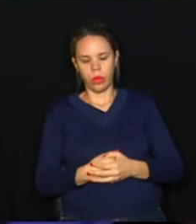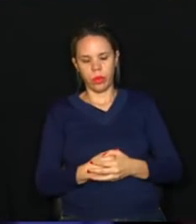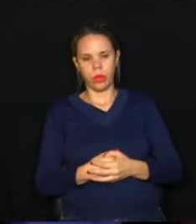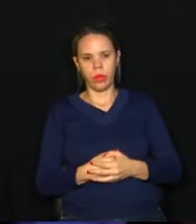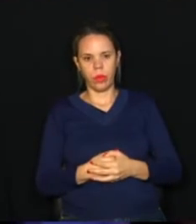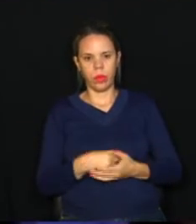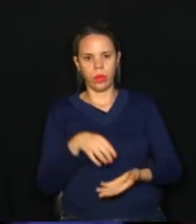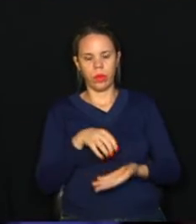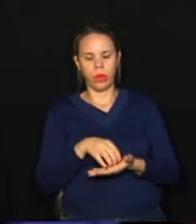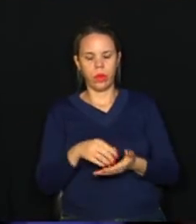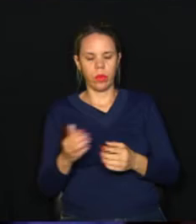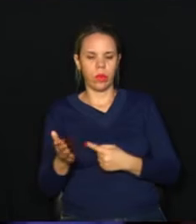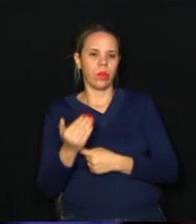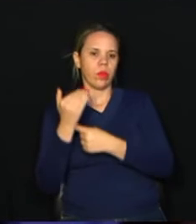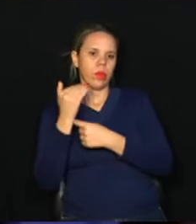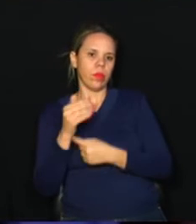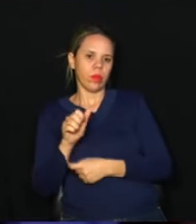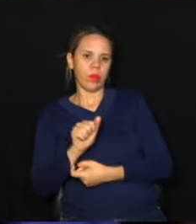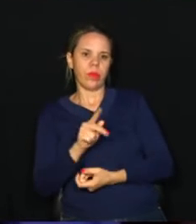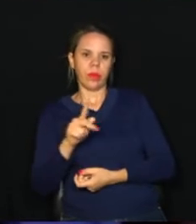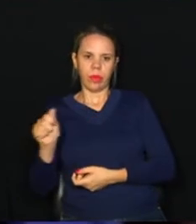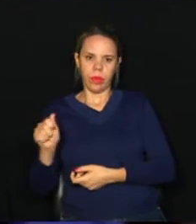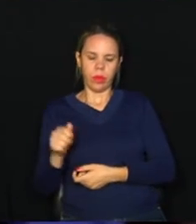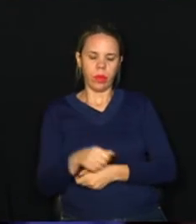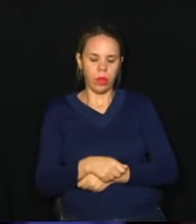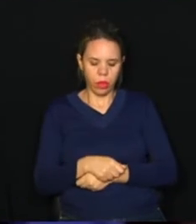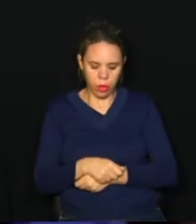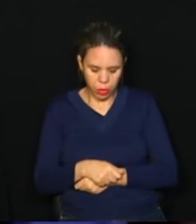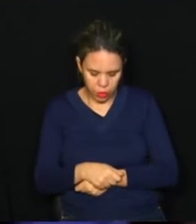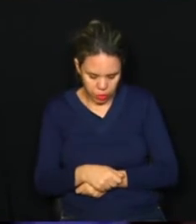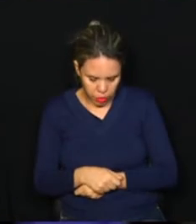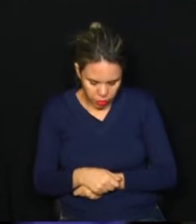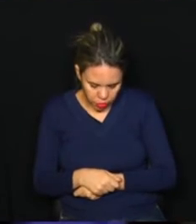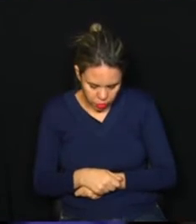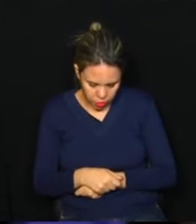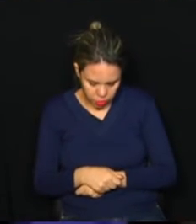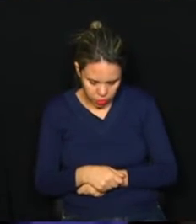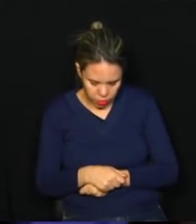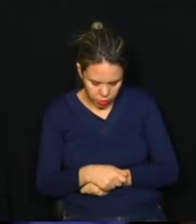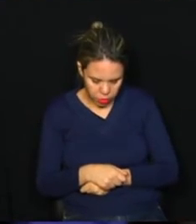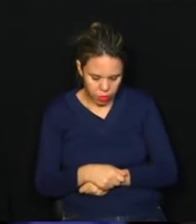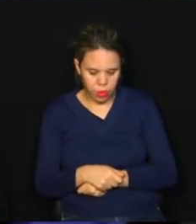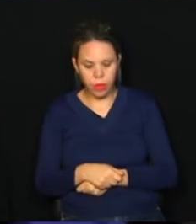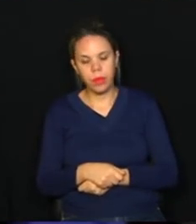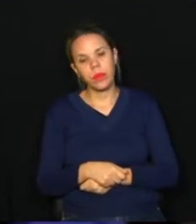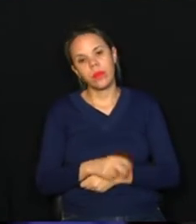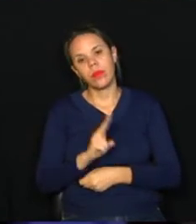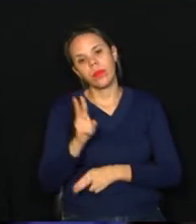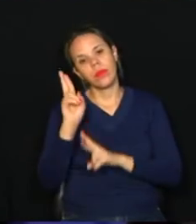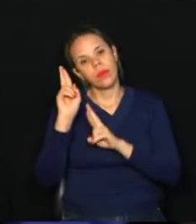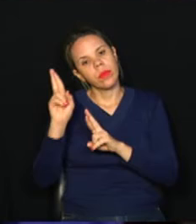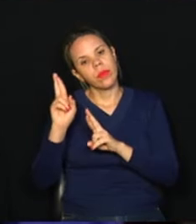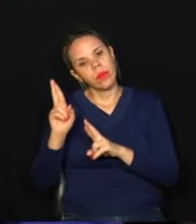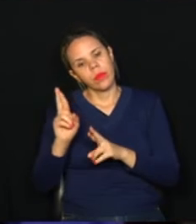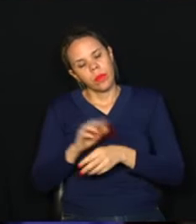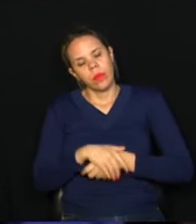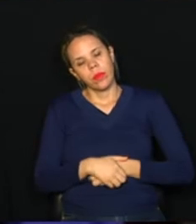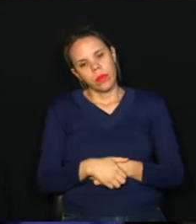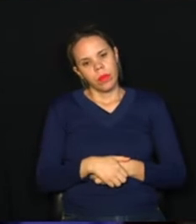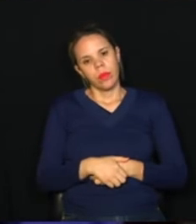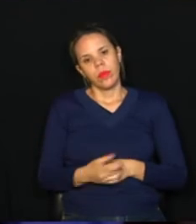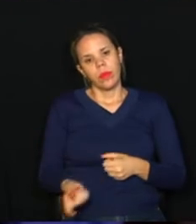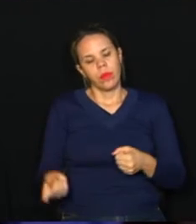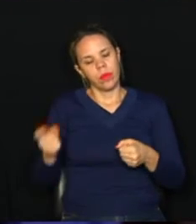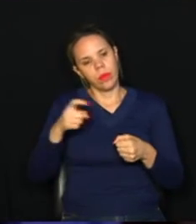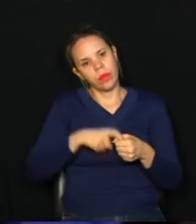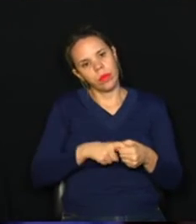agência de tecnologia, da APTA. Então, sempre há uma esperança de uma